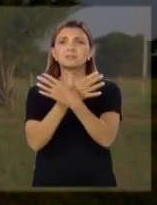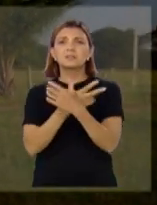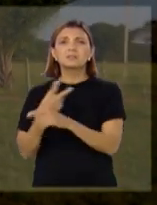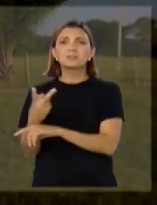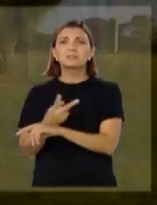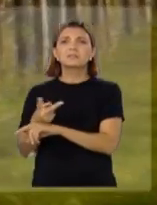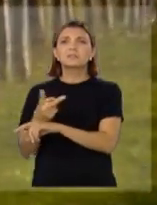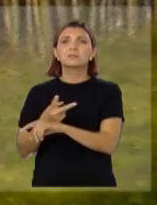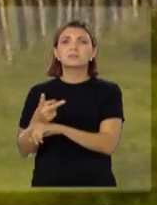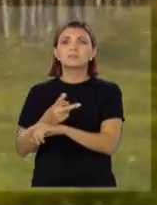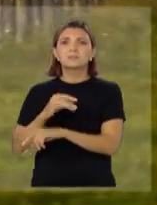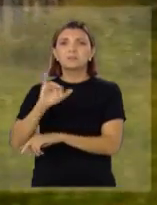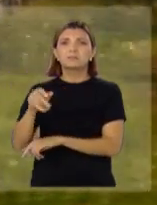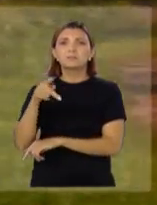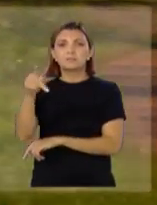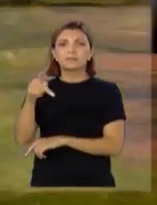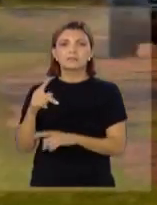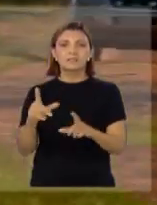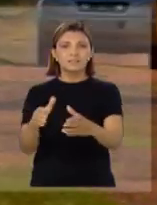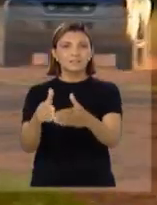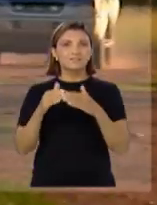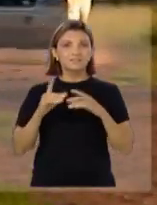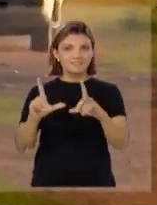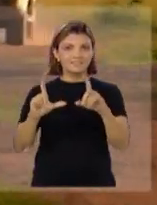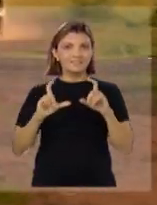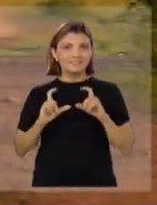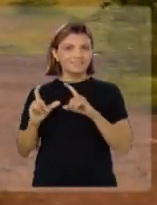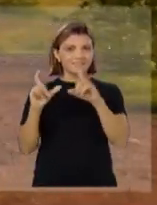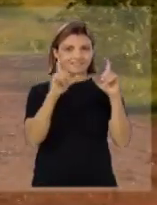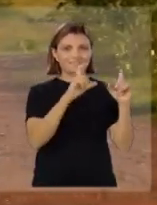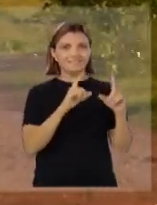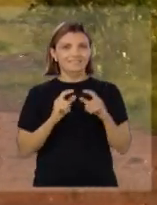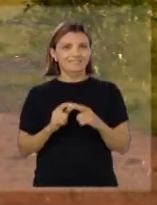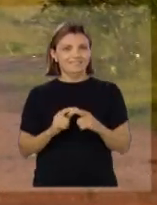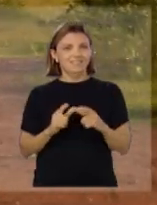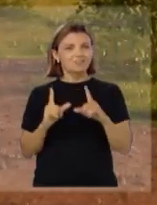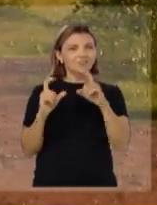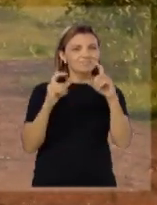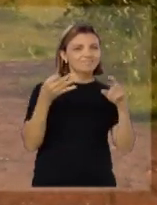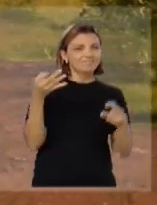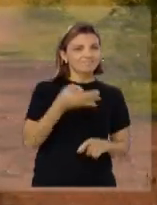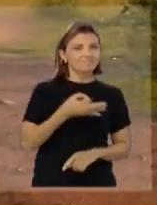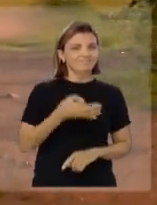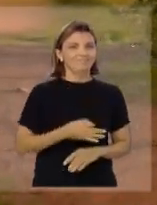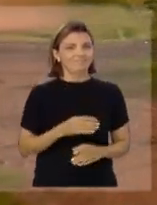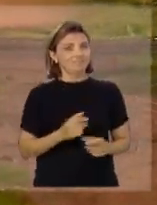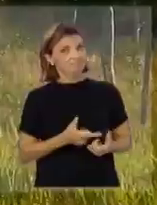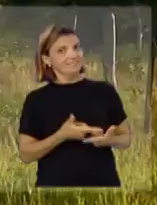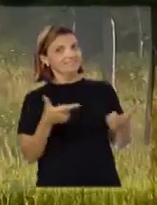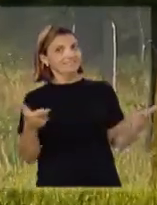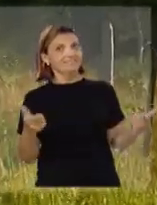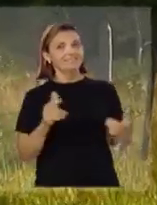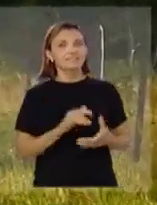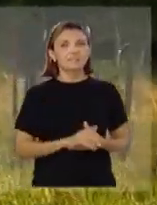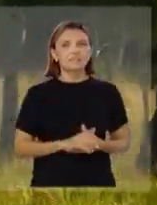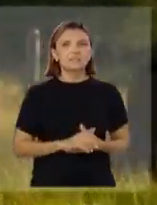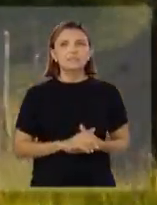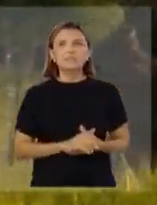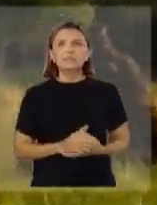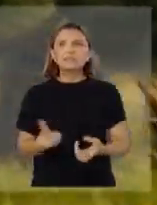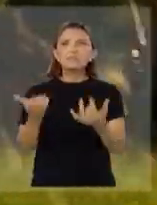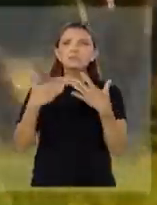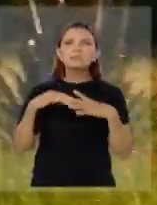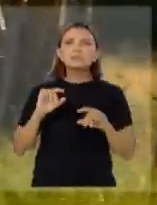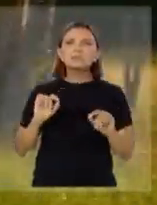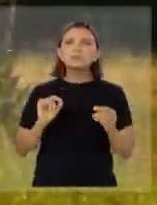Uma semana de dias. Ah, também foi atrás de uma borboleta e torceu o pé. Esse é João Paulo. Mas legal que ele emprestou a câmera dele pra fazer umas